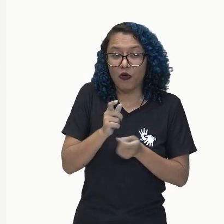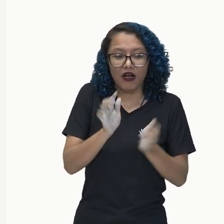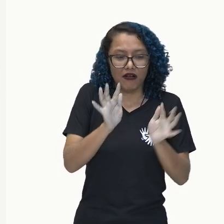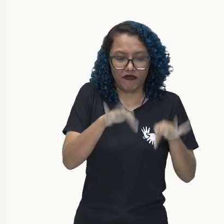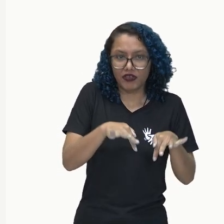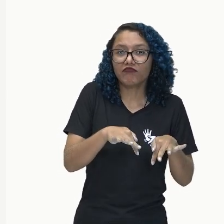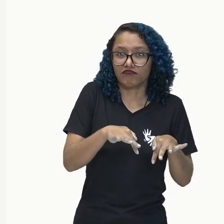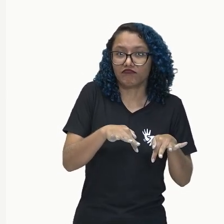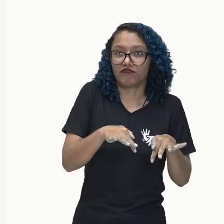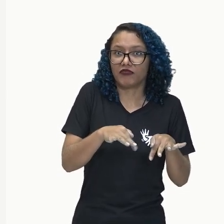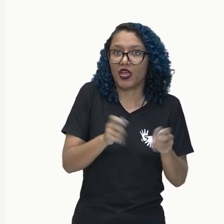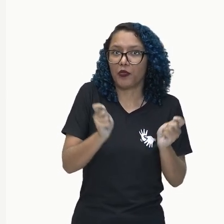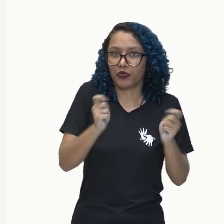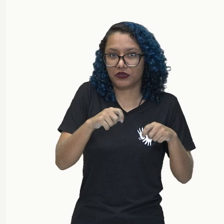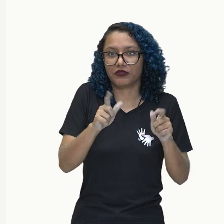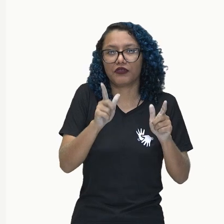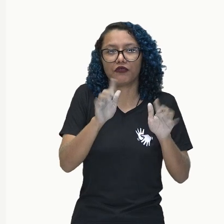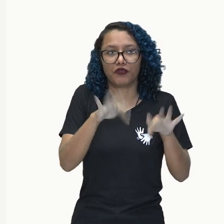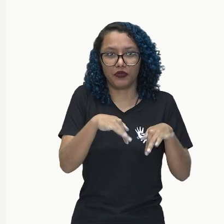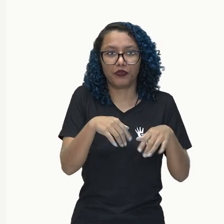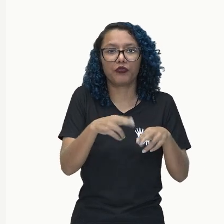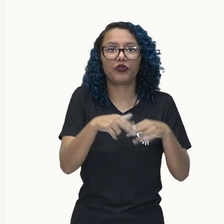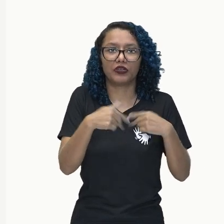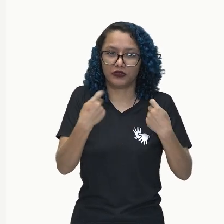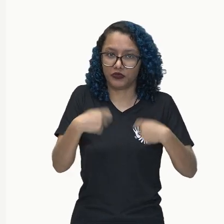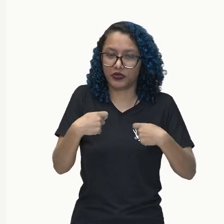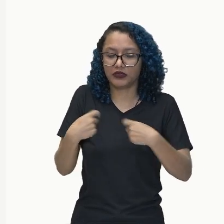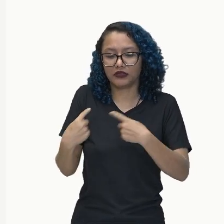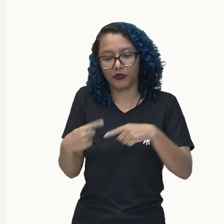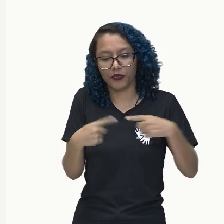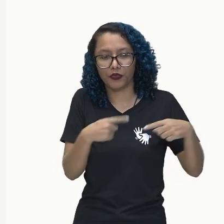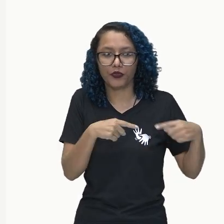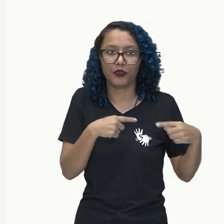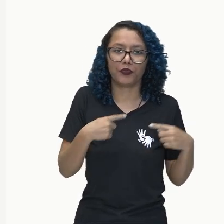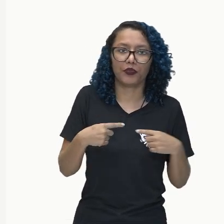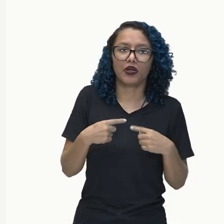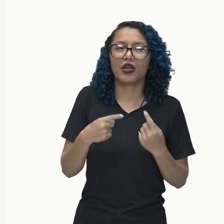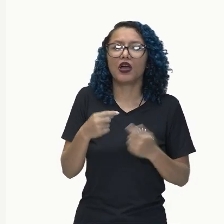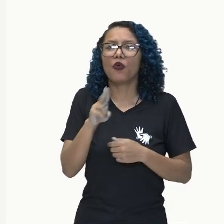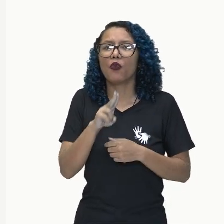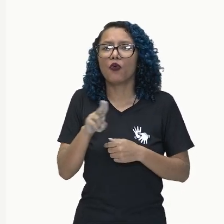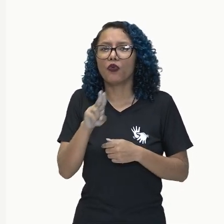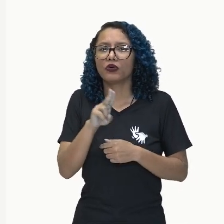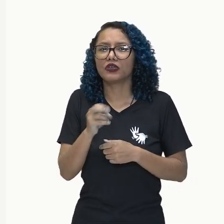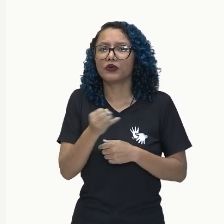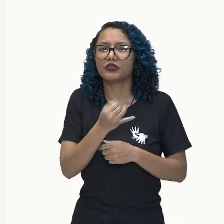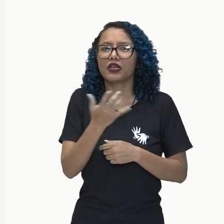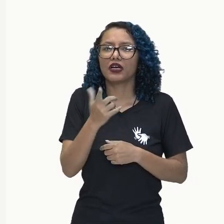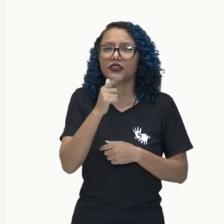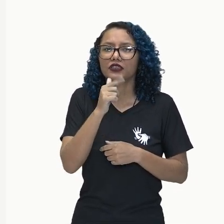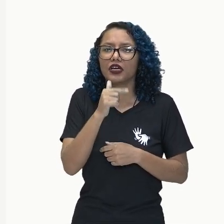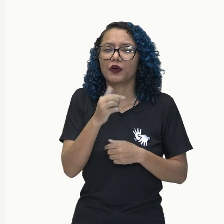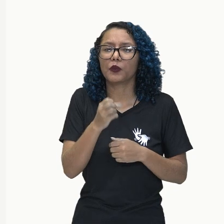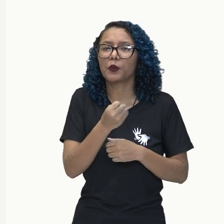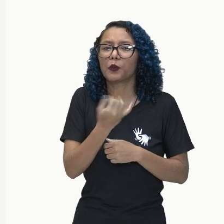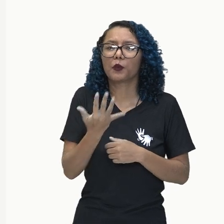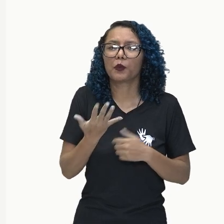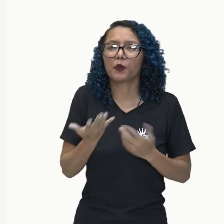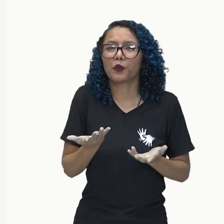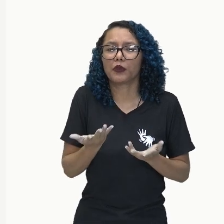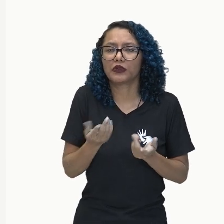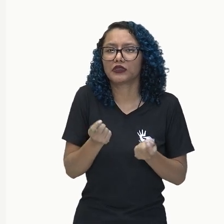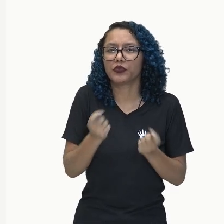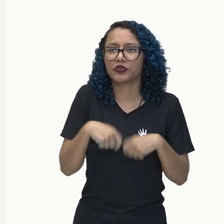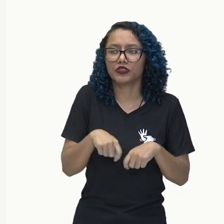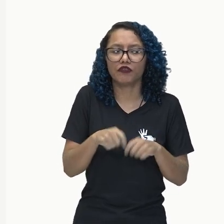que debater esse assunto, né? O quanto de água que nós estamos utilizando, né, para produzir os